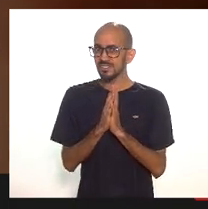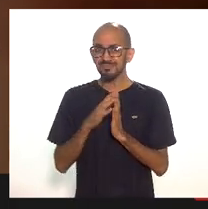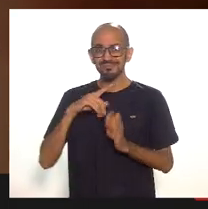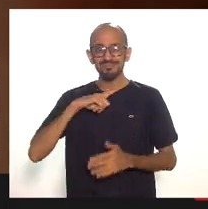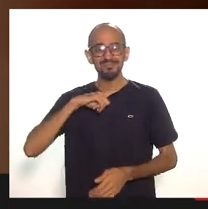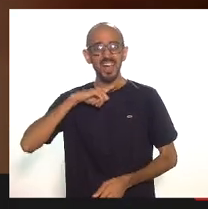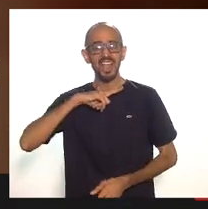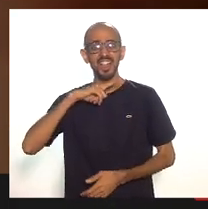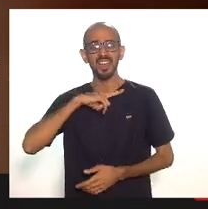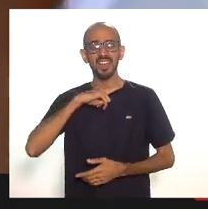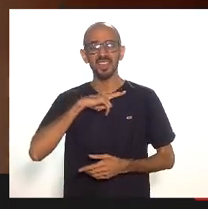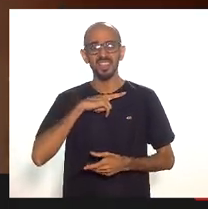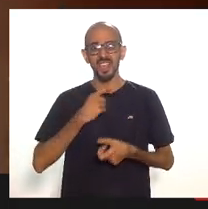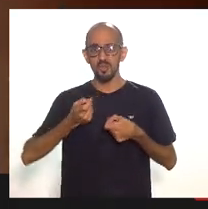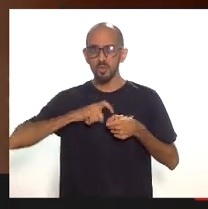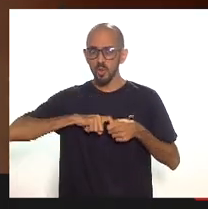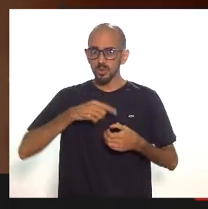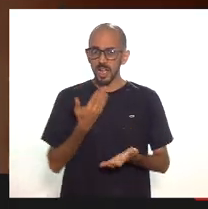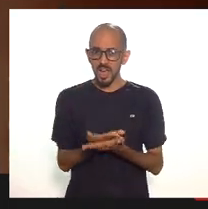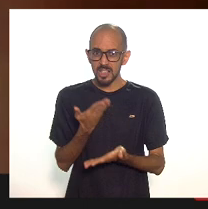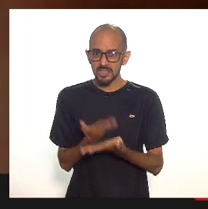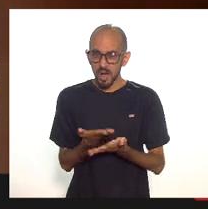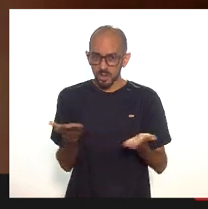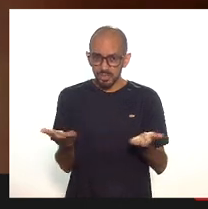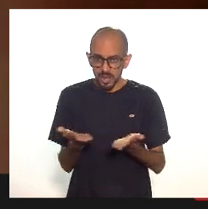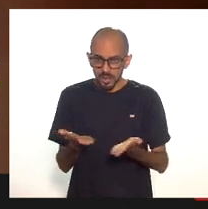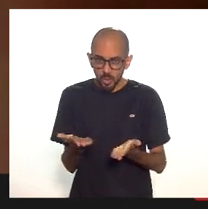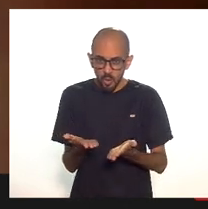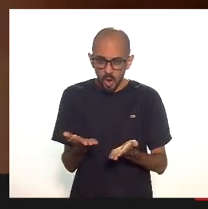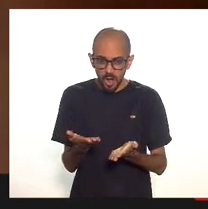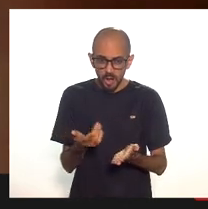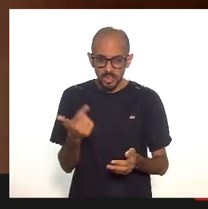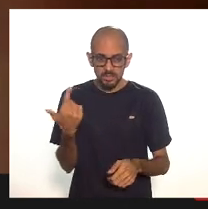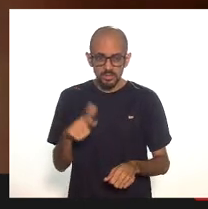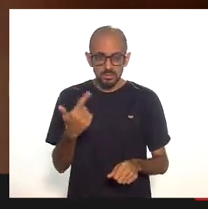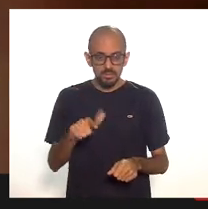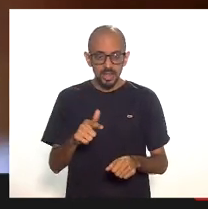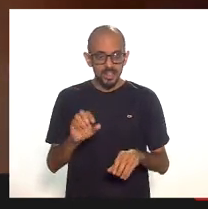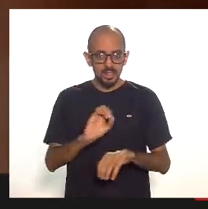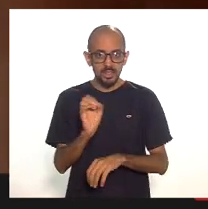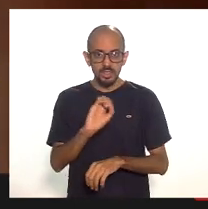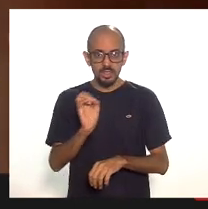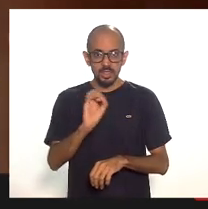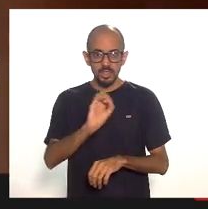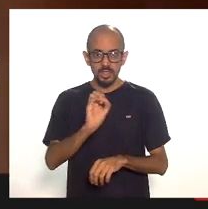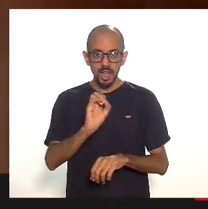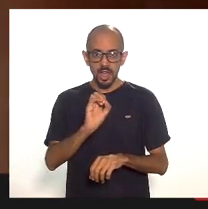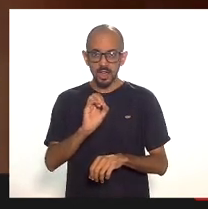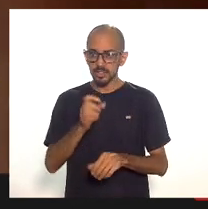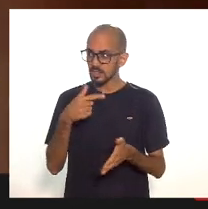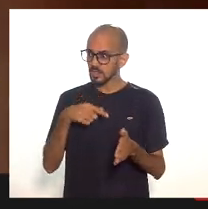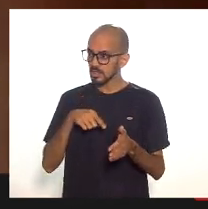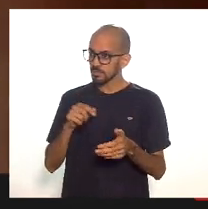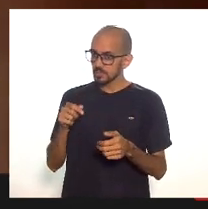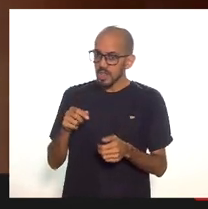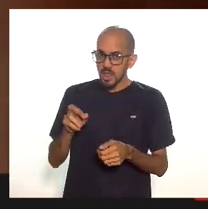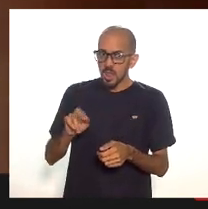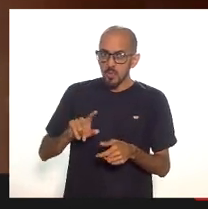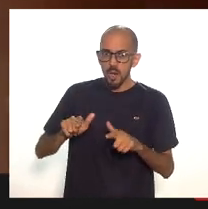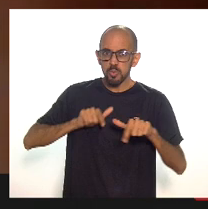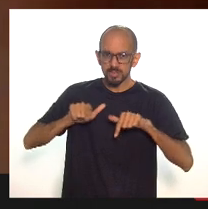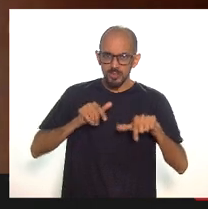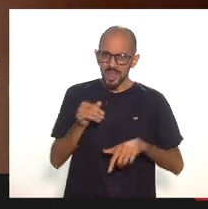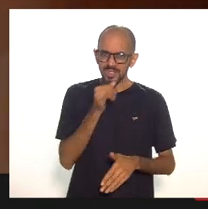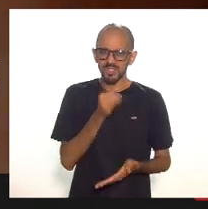aglomeração no cotidiano. Voltar às escolas agora, sem imunização dos profissionais da educação, não compromete o quadro, não faz a gente enxugar gelo